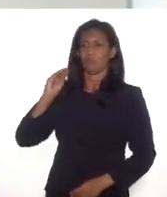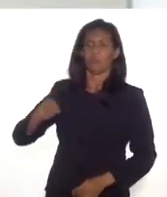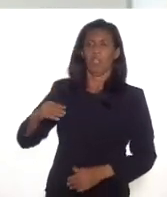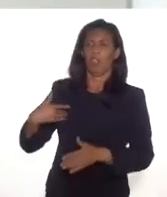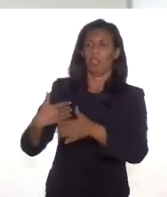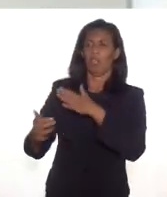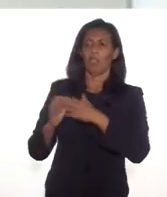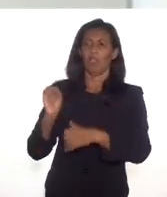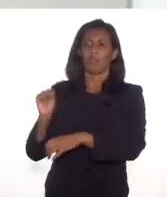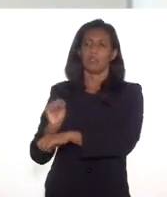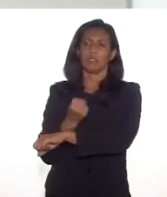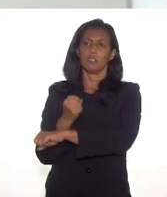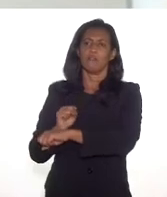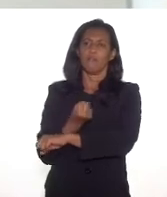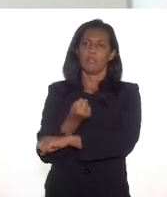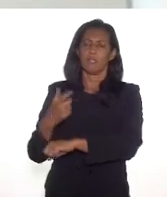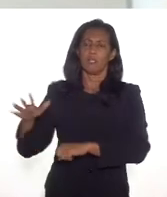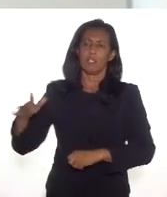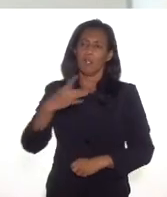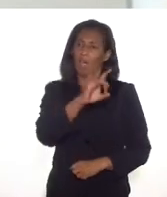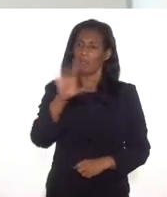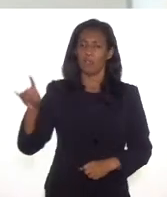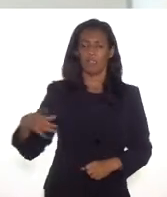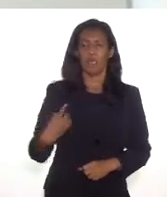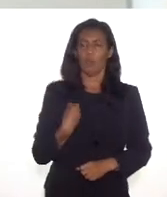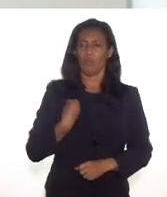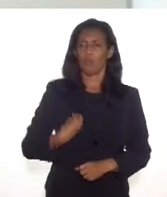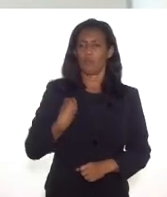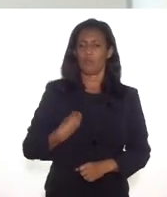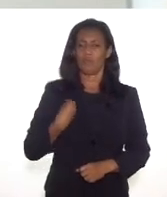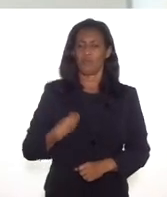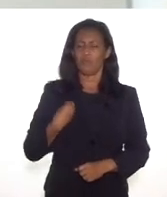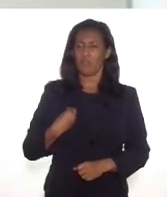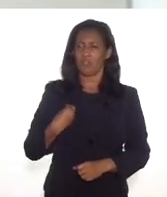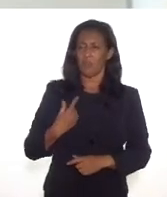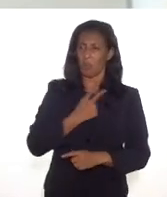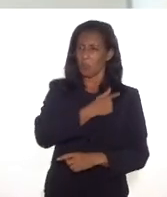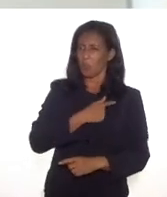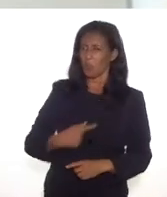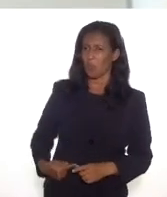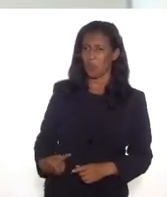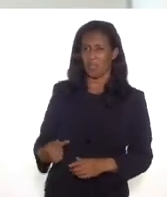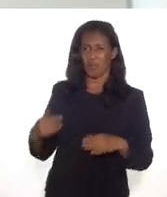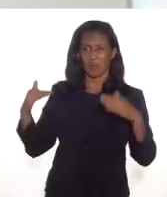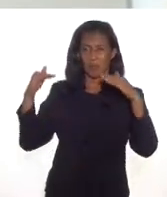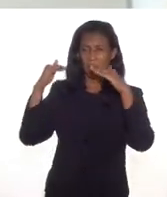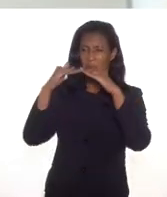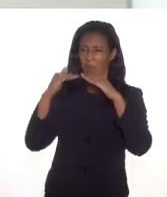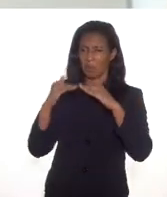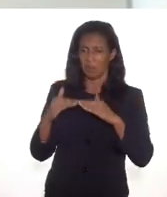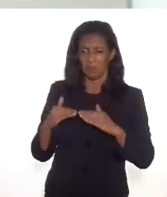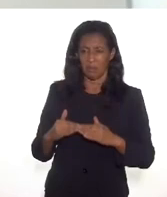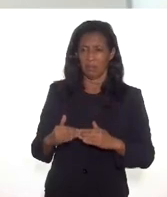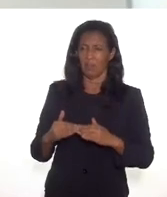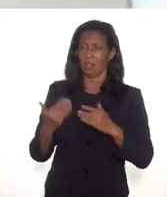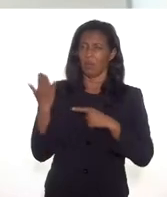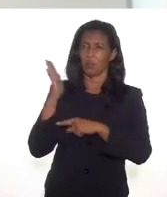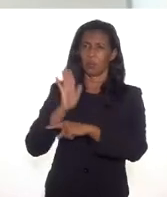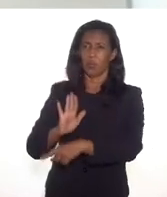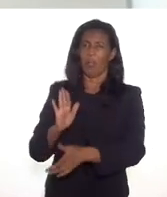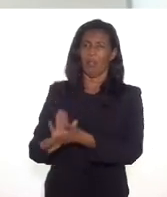vire, e a gente continua vivendo num governo desbuçolado que não se propõe a coordenar nenhuma ação de enfrentamento à